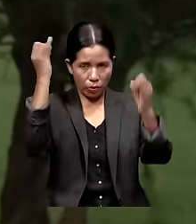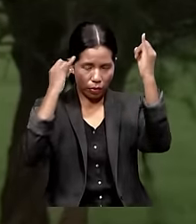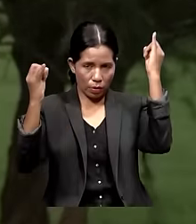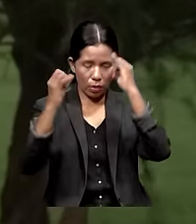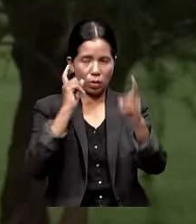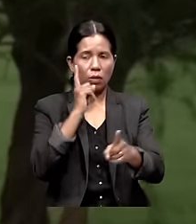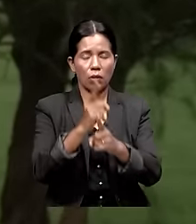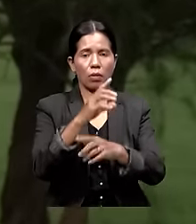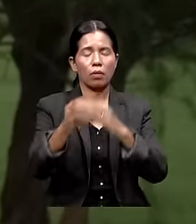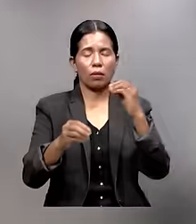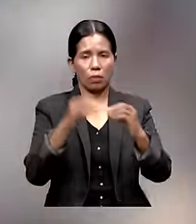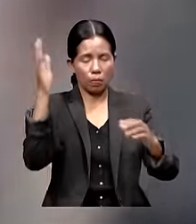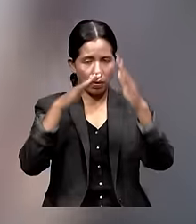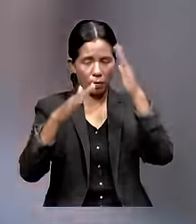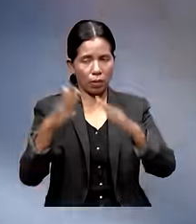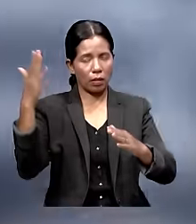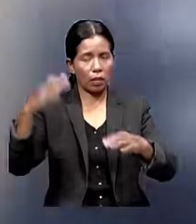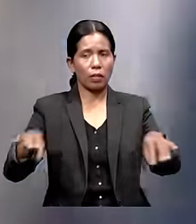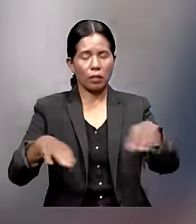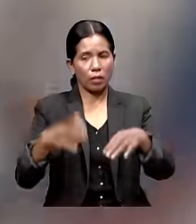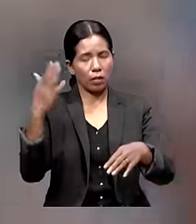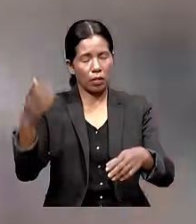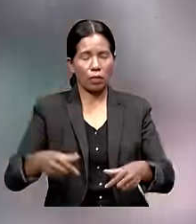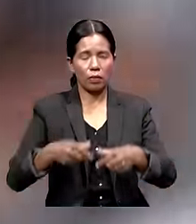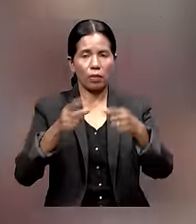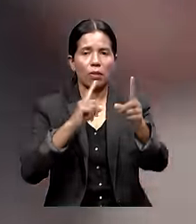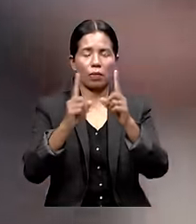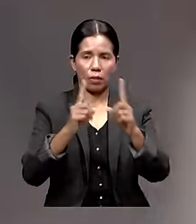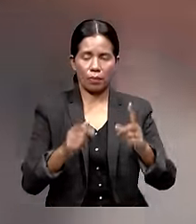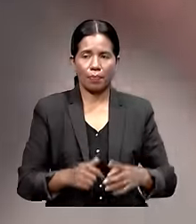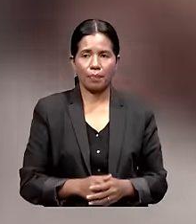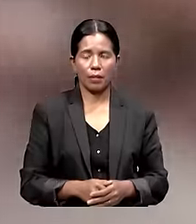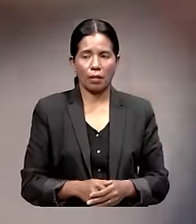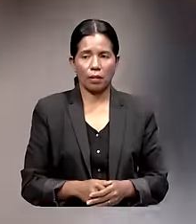Clean, com a desentendimento e a campo baru, antes for comentário. Presidente,